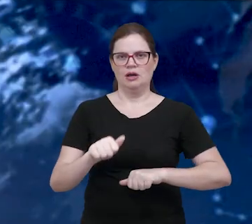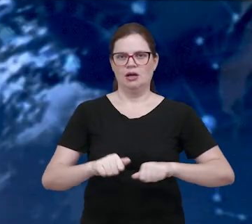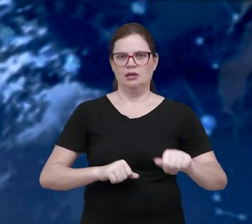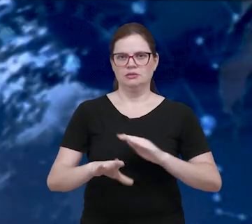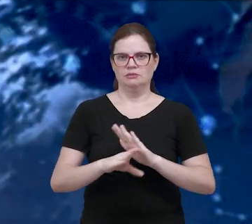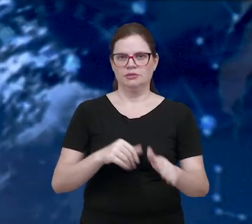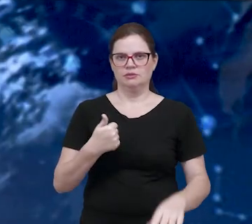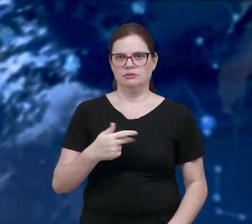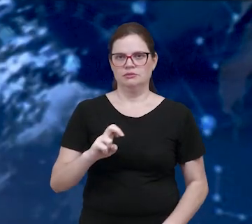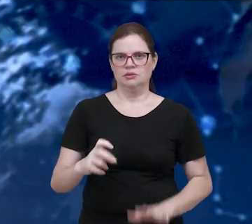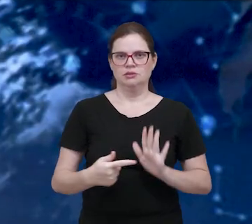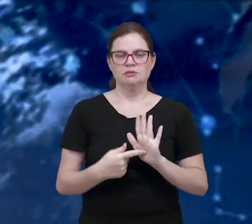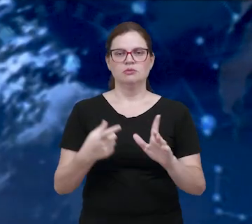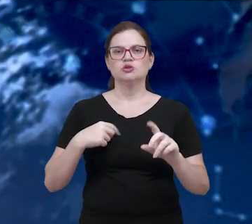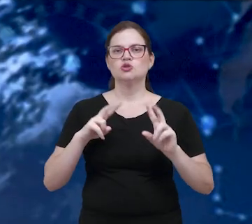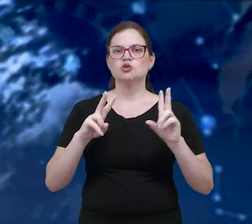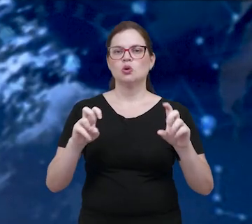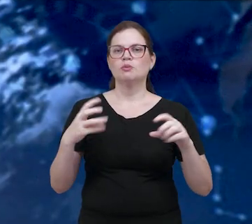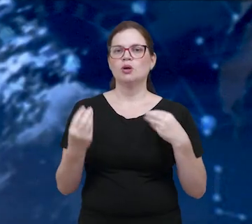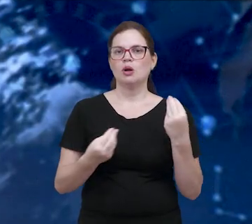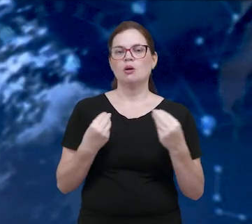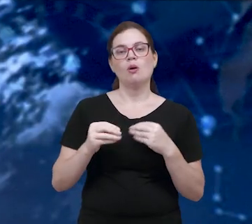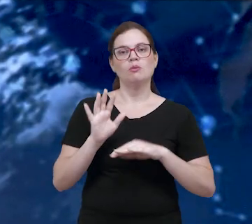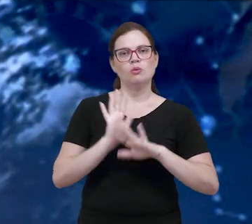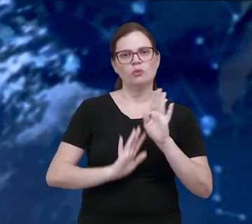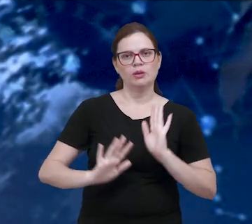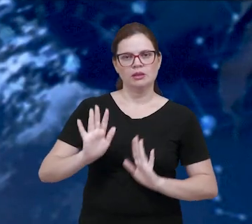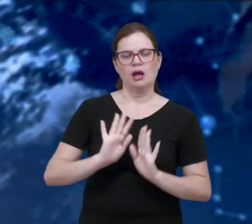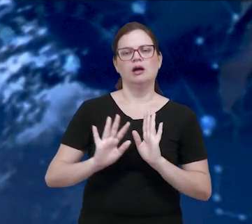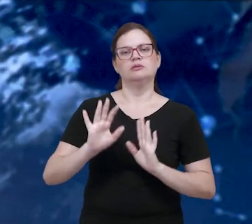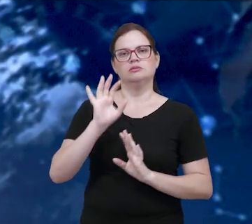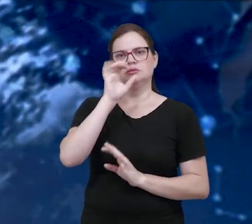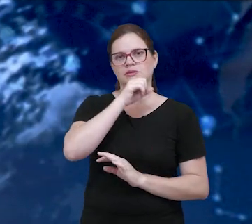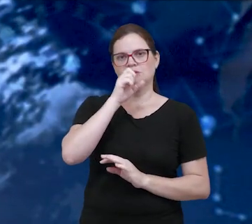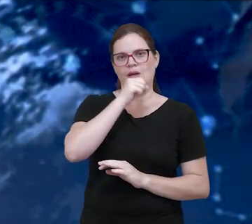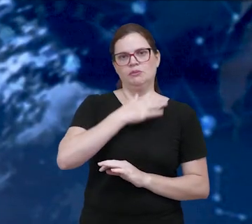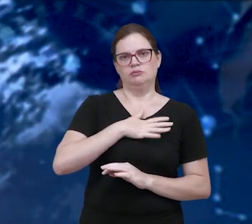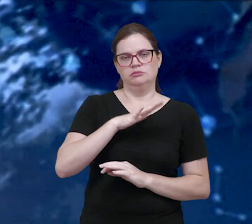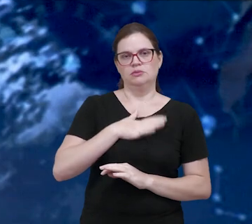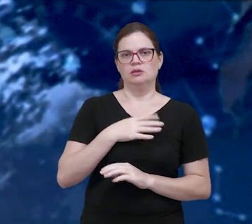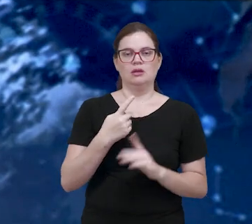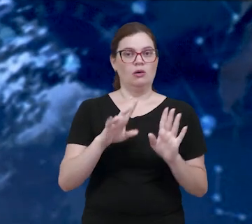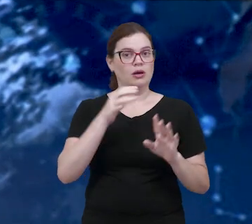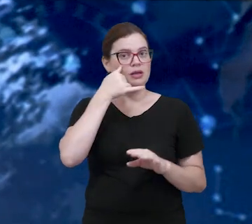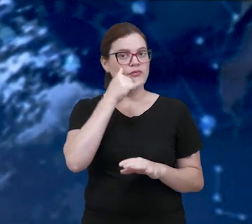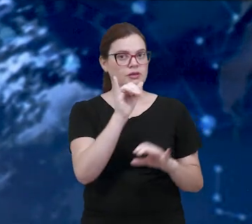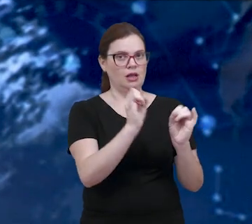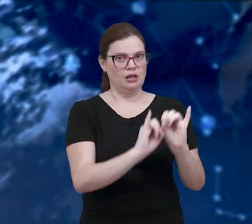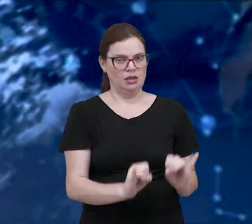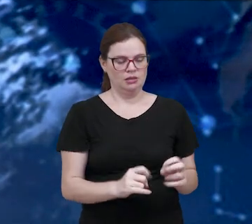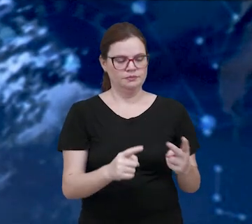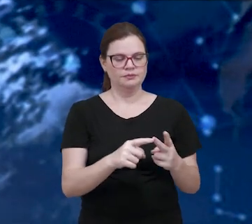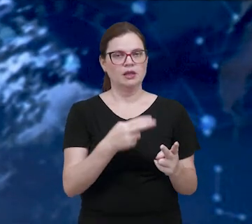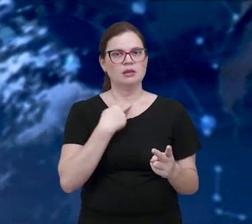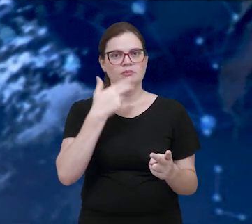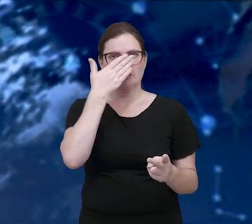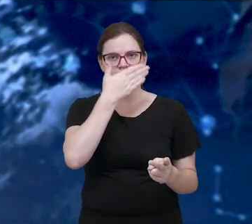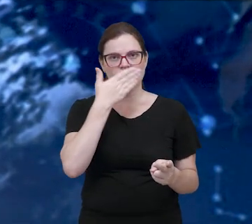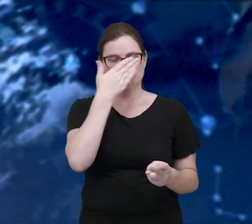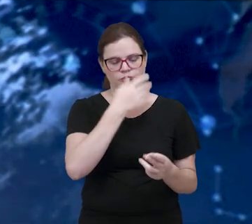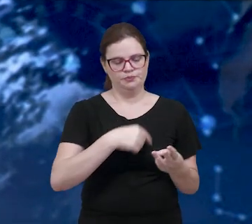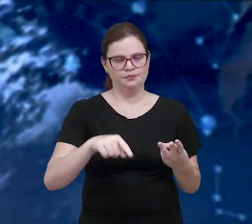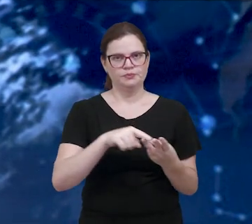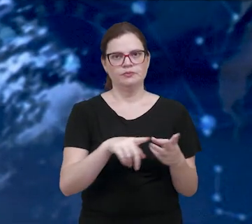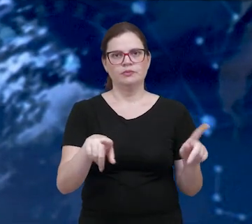falavam sobre a guarda, para ter cuidado, preservar de ídolos, da prostituição,